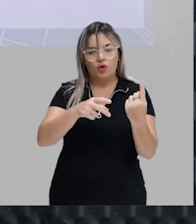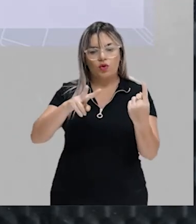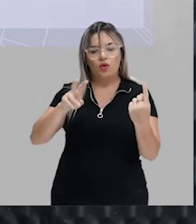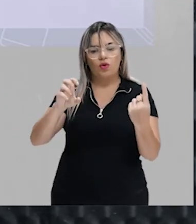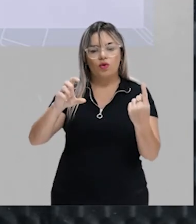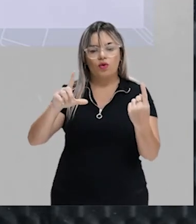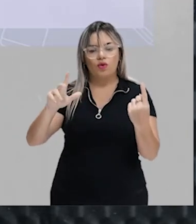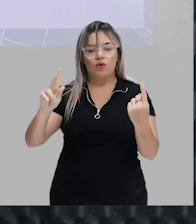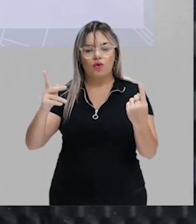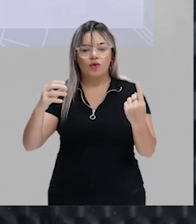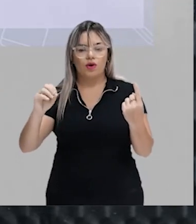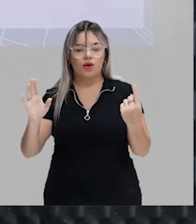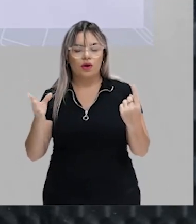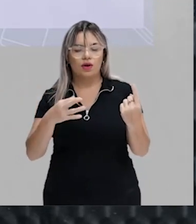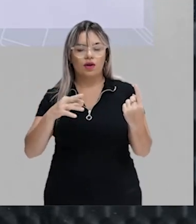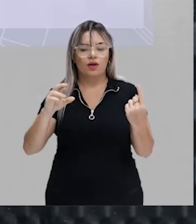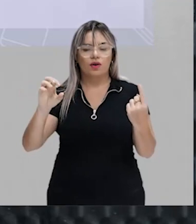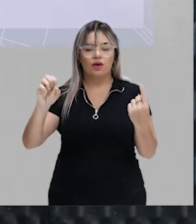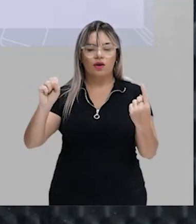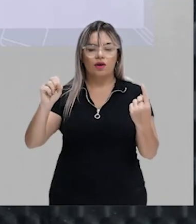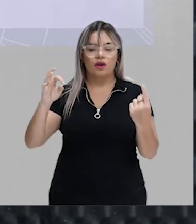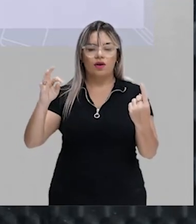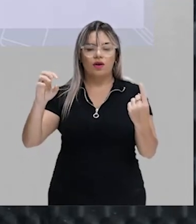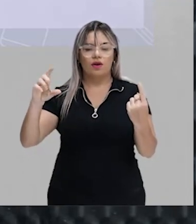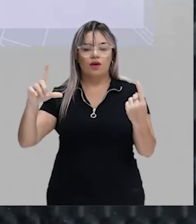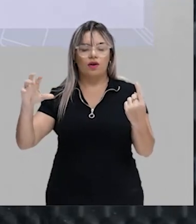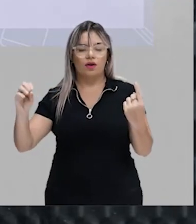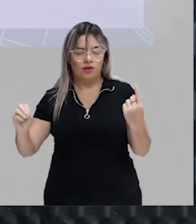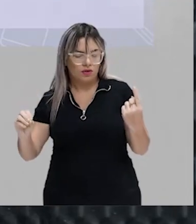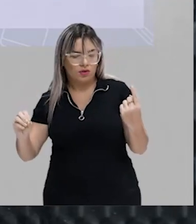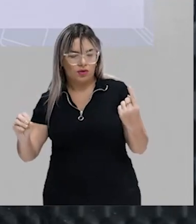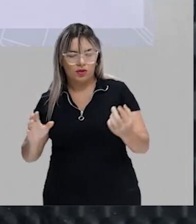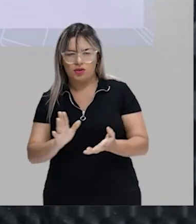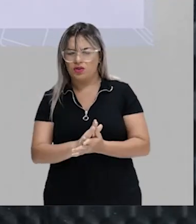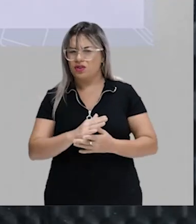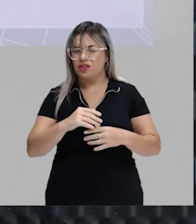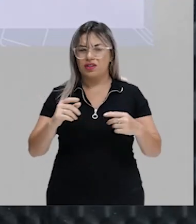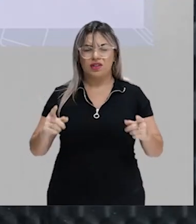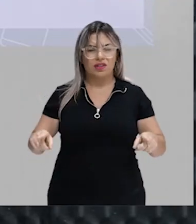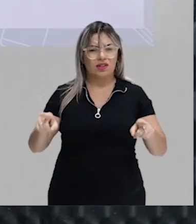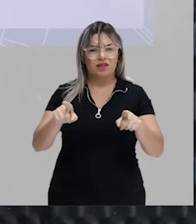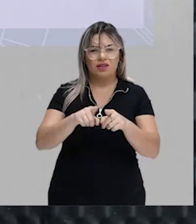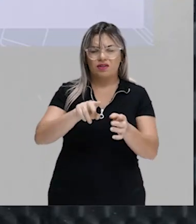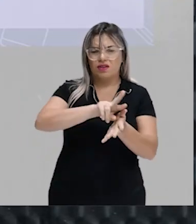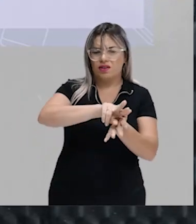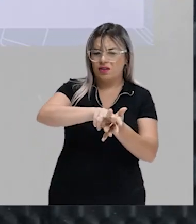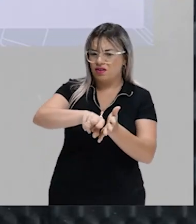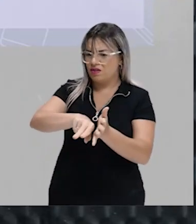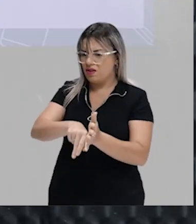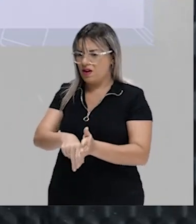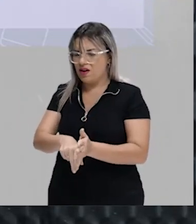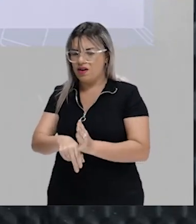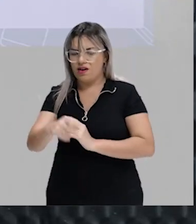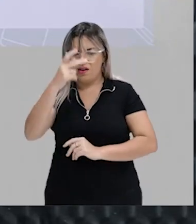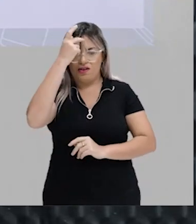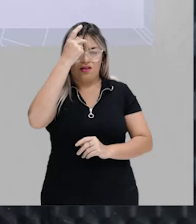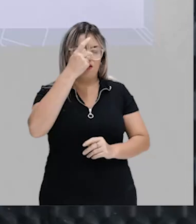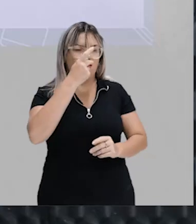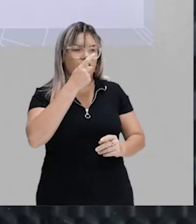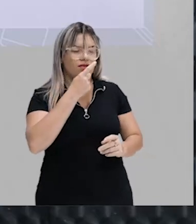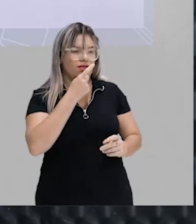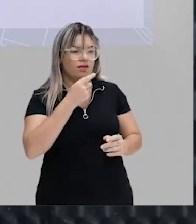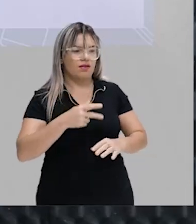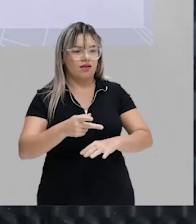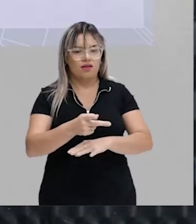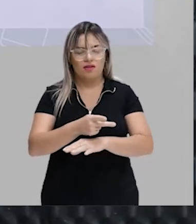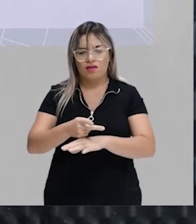temos ninfas, nós temos gigante Adamastor, nós temos uma série de personagens que são